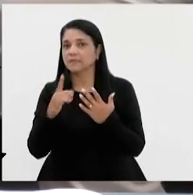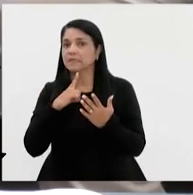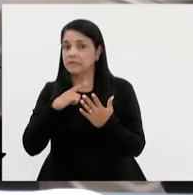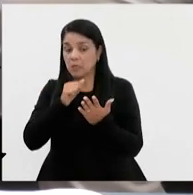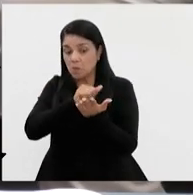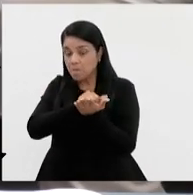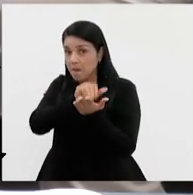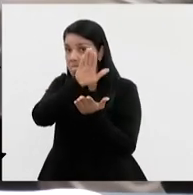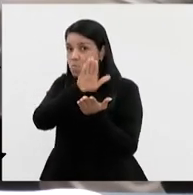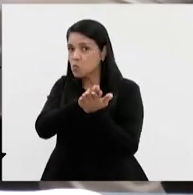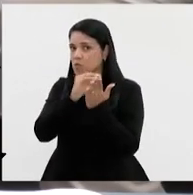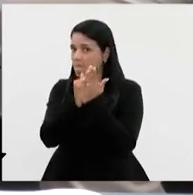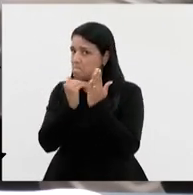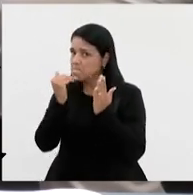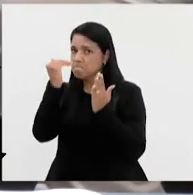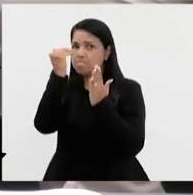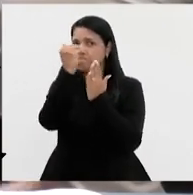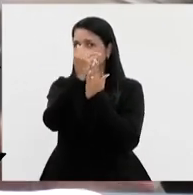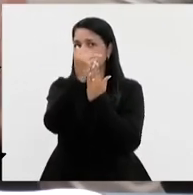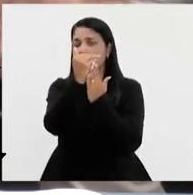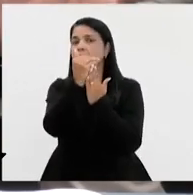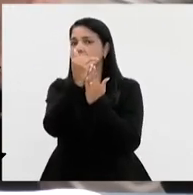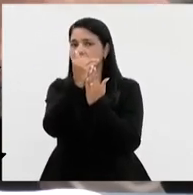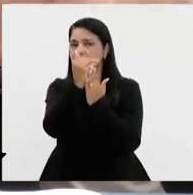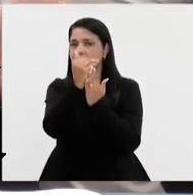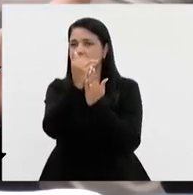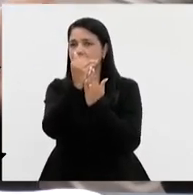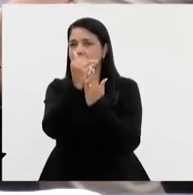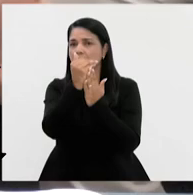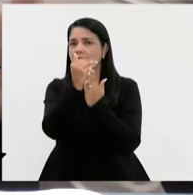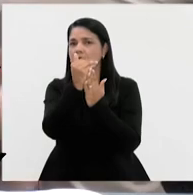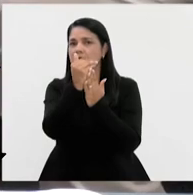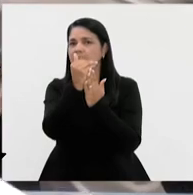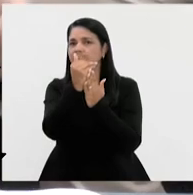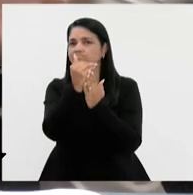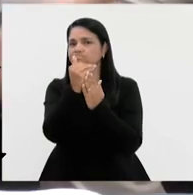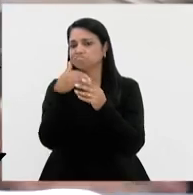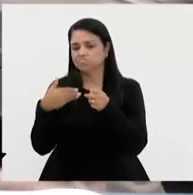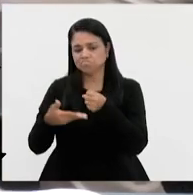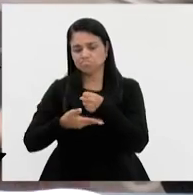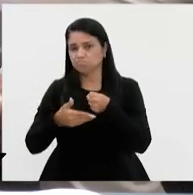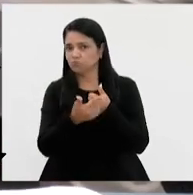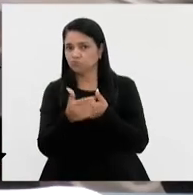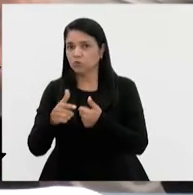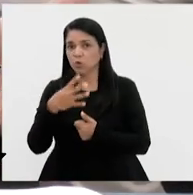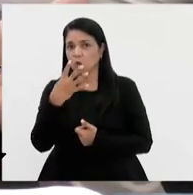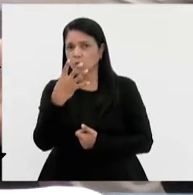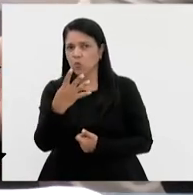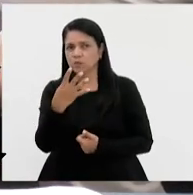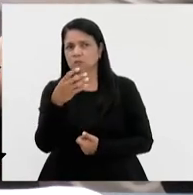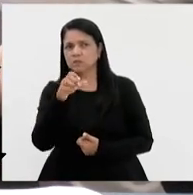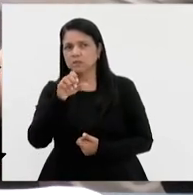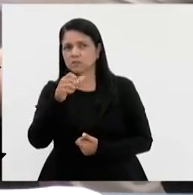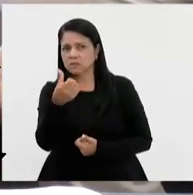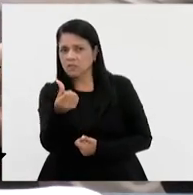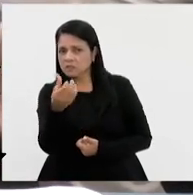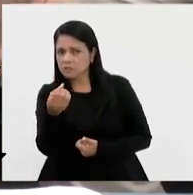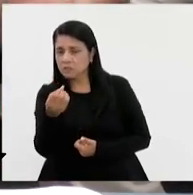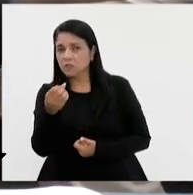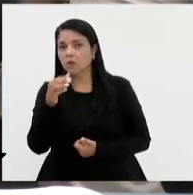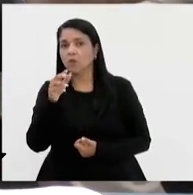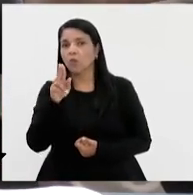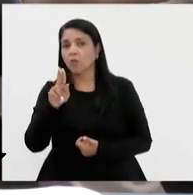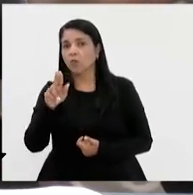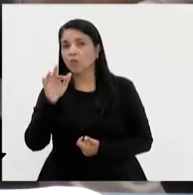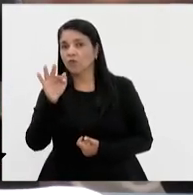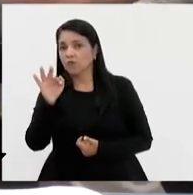tem uma multa excessiva, né, que não está fundamentada em nada, de 460 o FIRA, etc. E tem